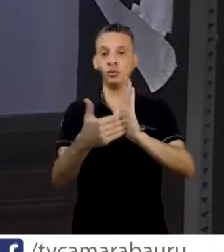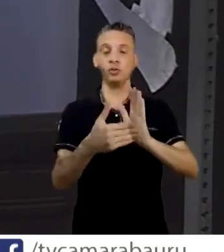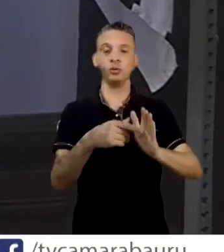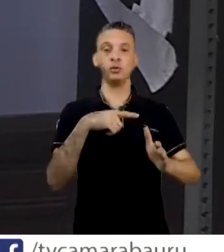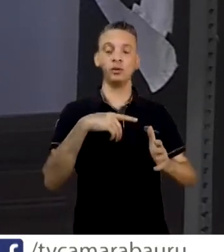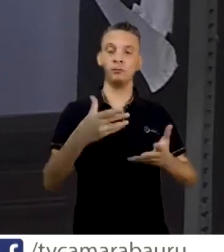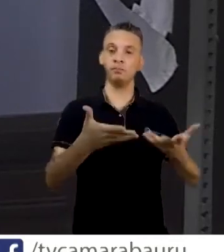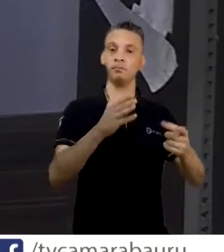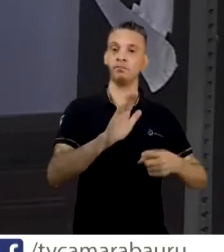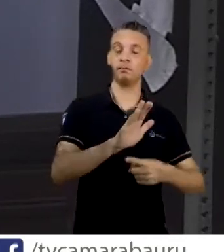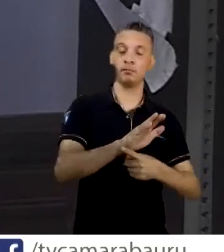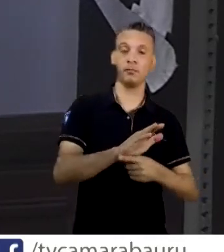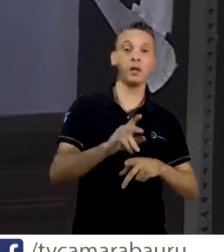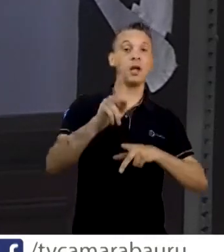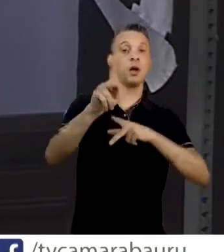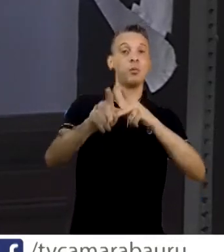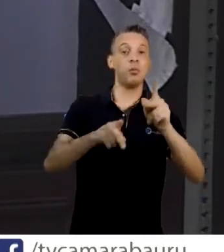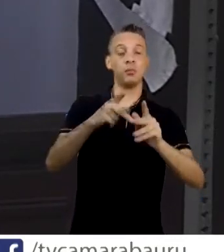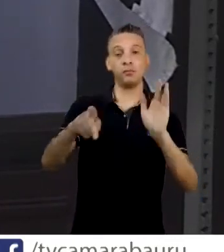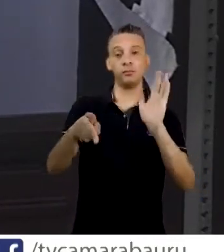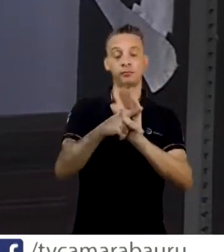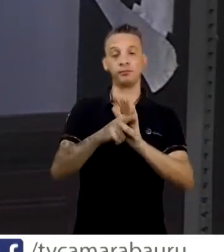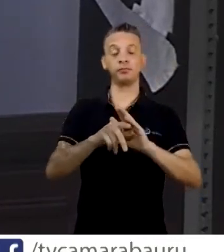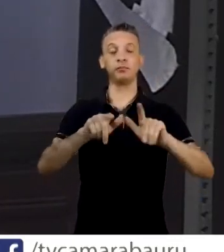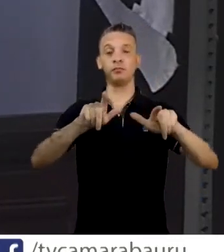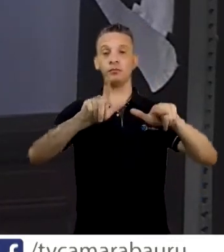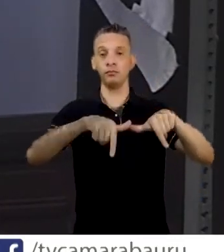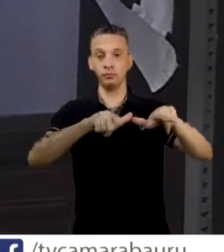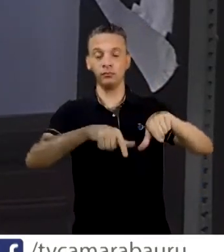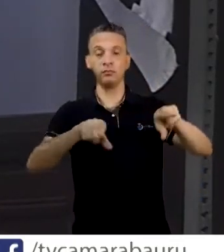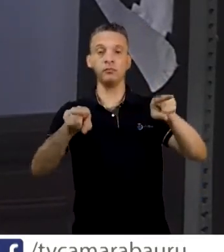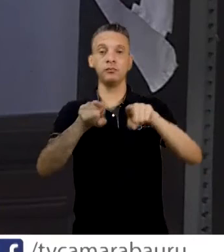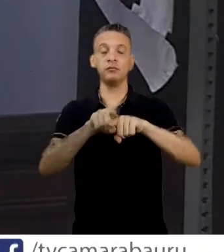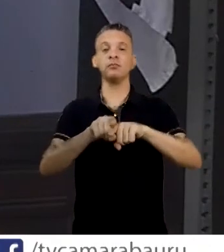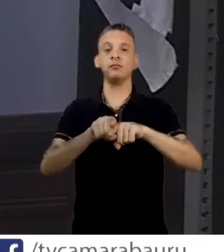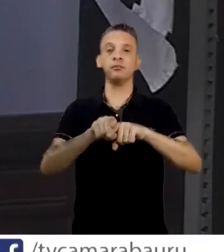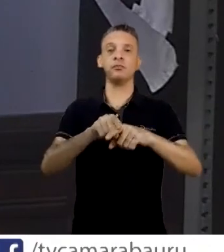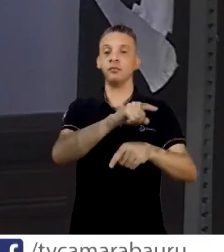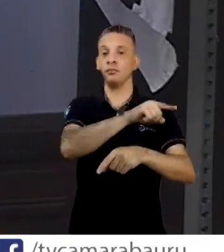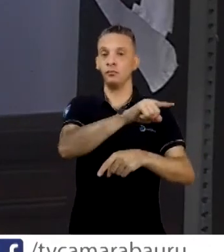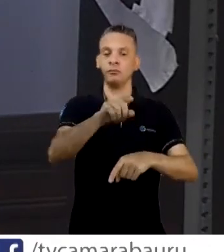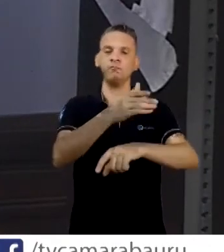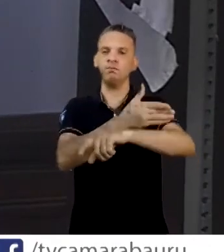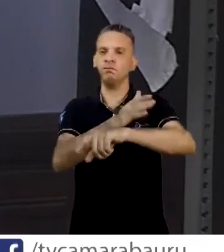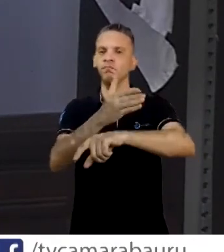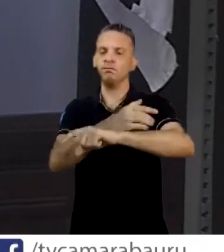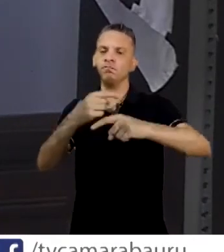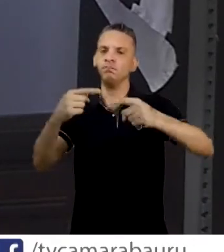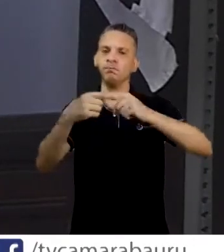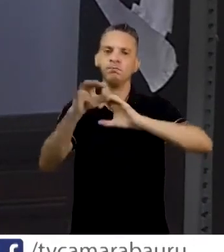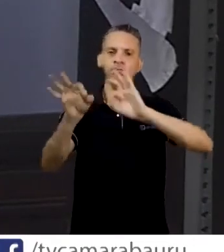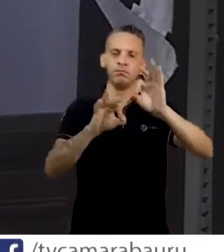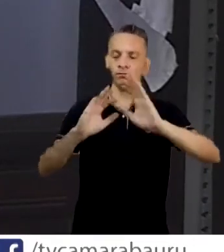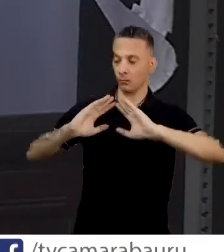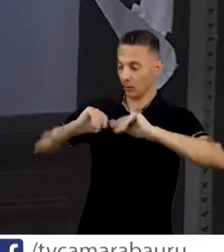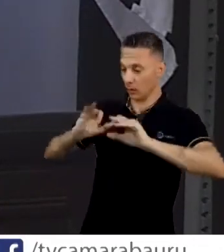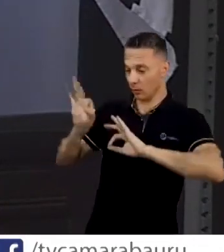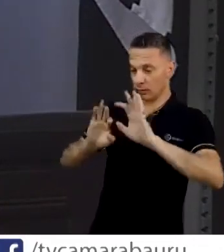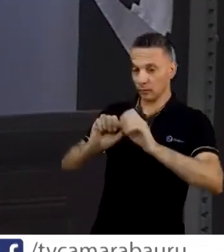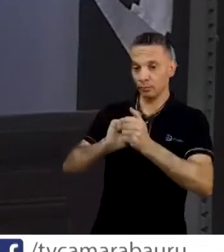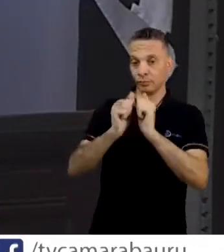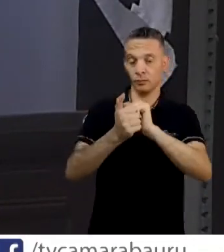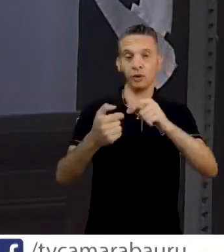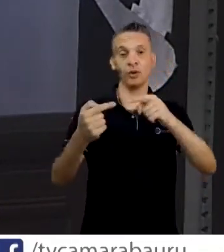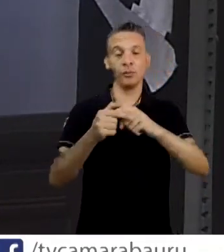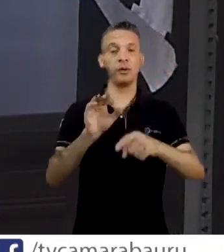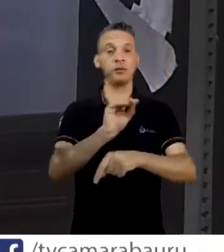A população também, da forma que ela está sendo externada na sua solicitação, está compreendendo, mas o